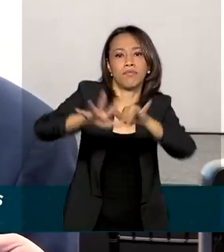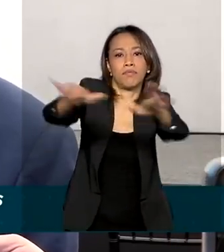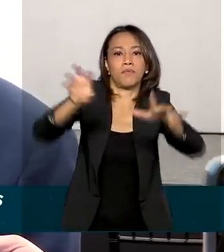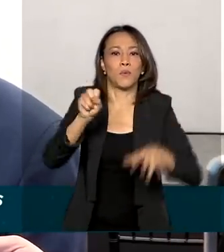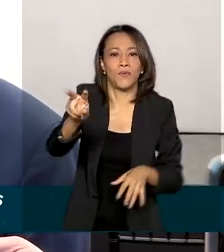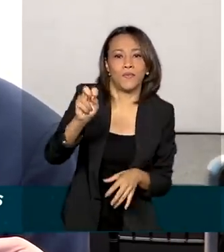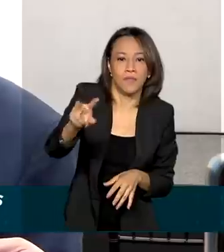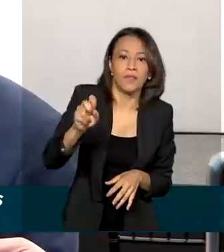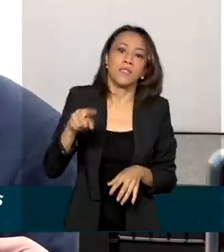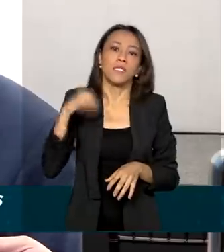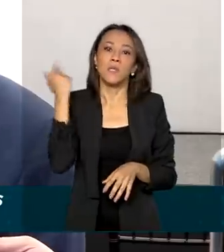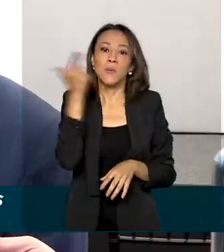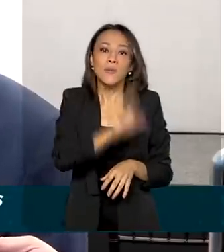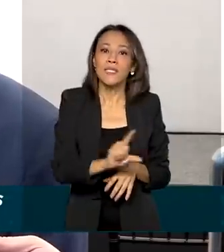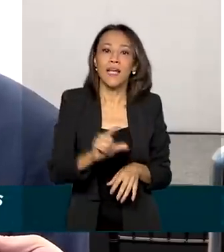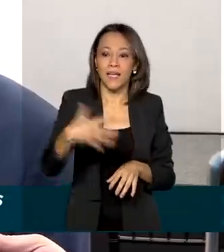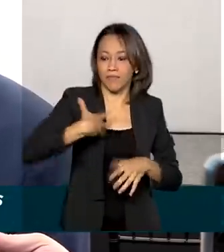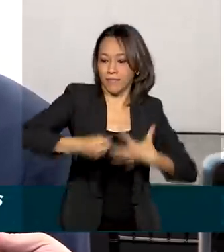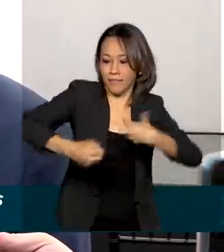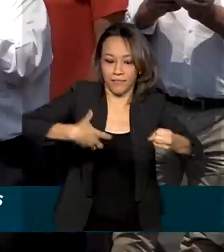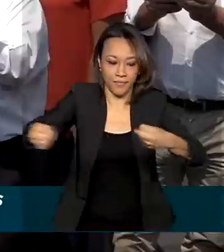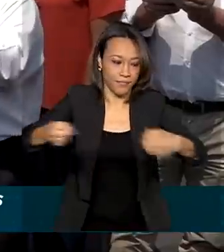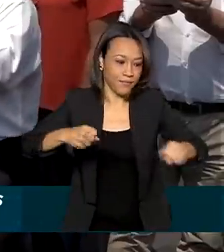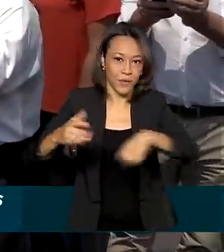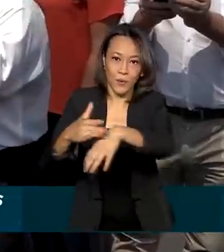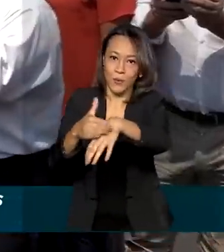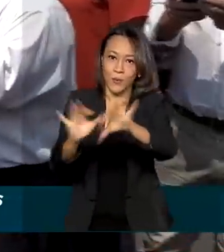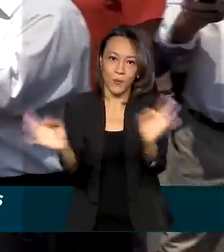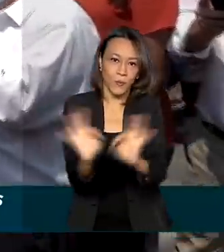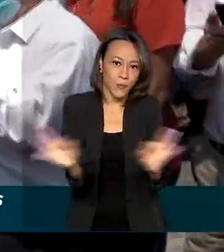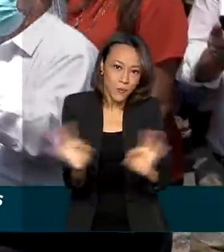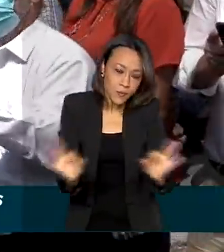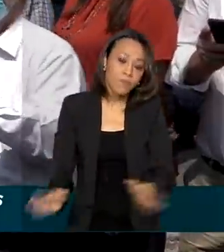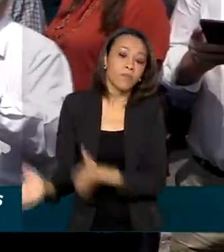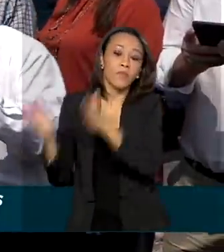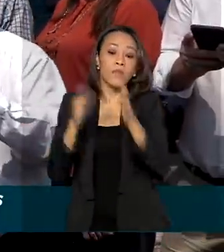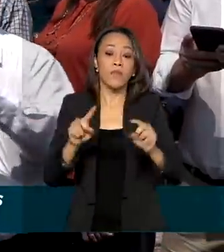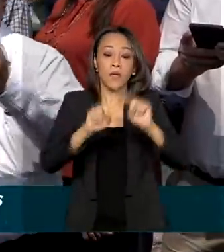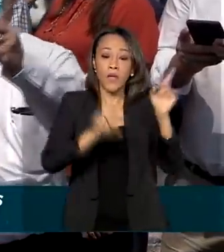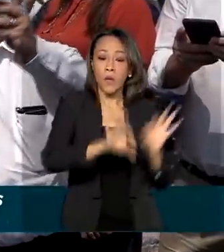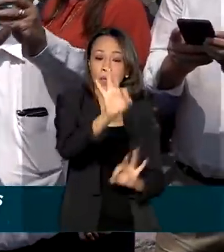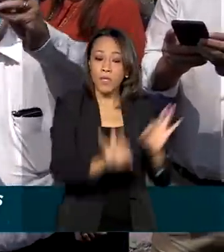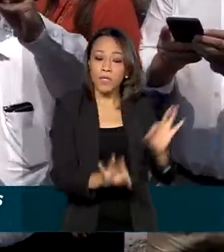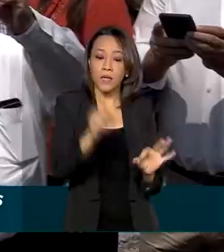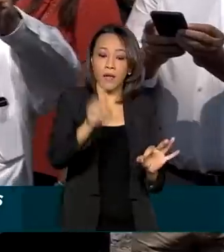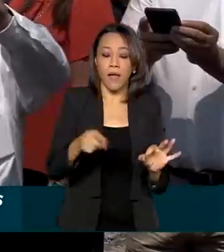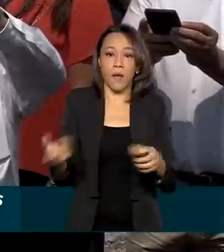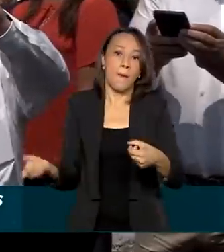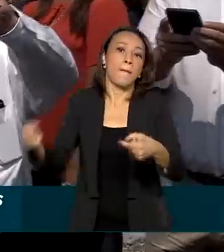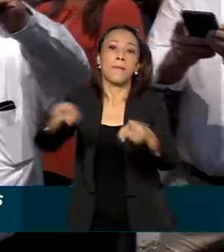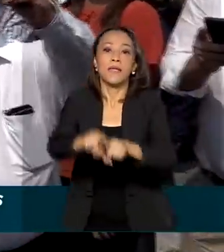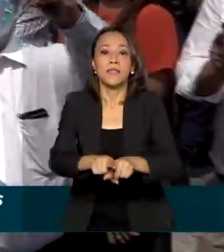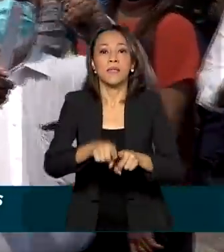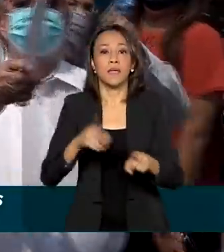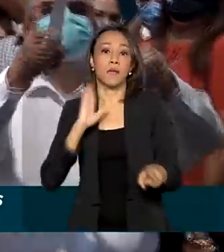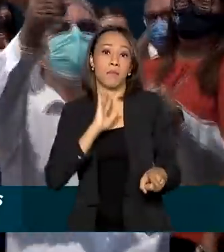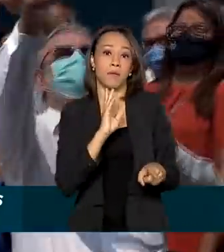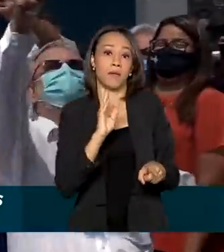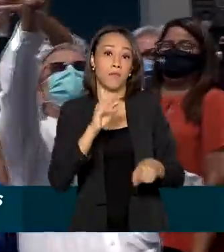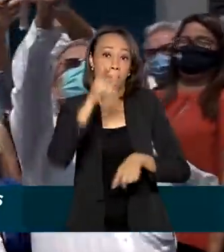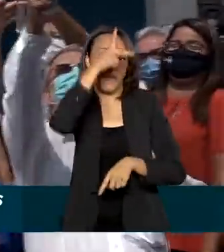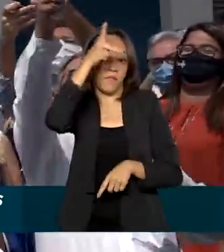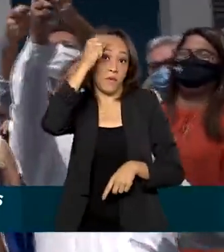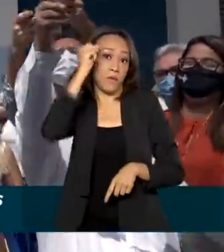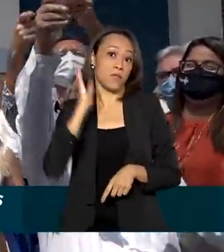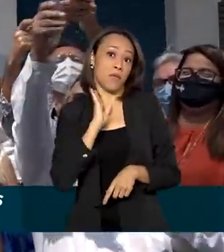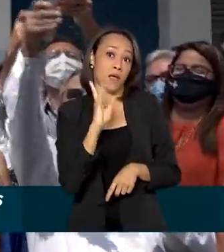isso, ele não consegue transmitir o vírus. O projeto é uma parceria entre a Prefeitura de Belo Horizonte e a